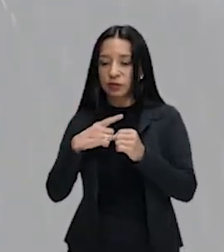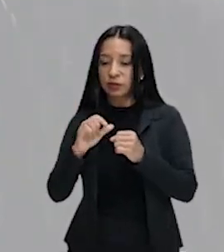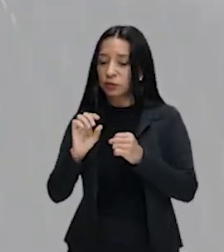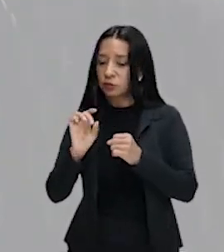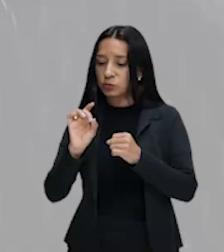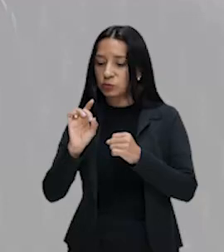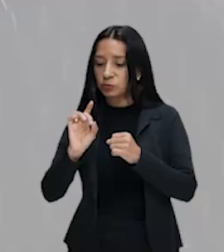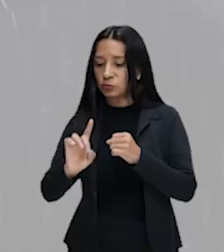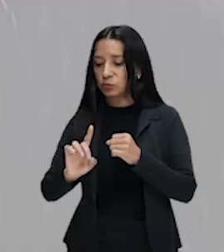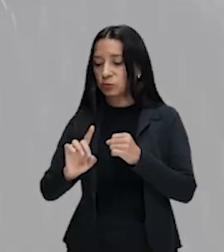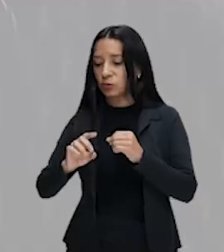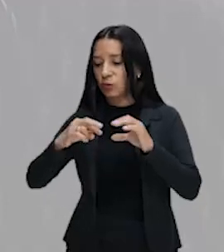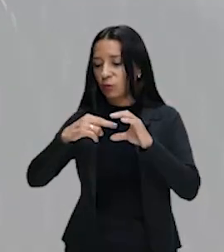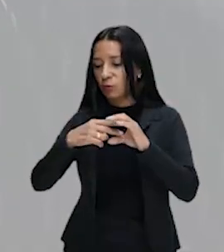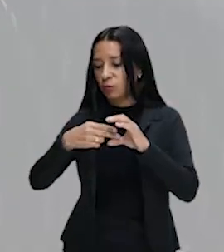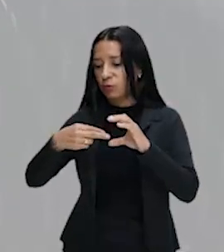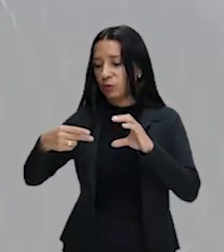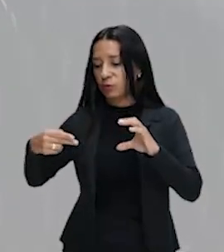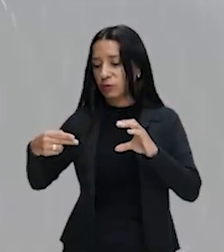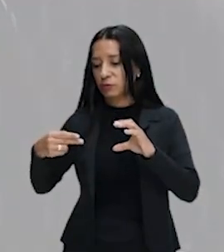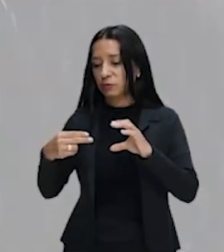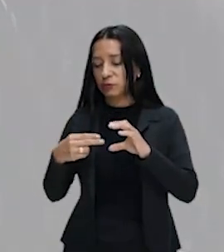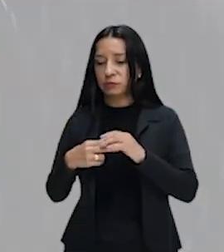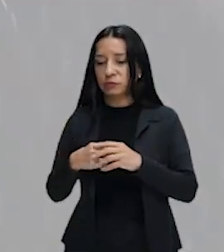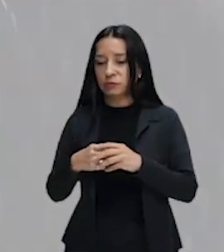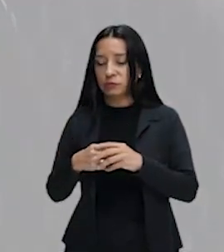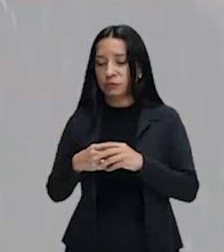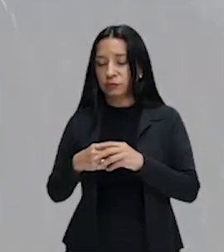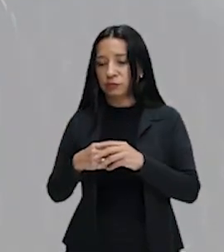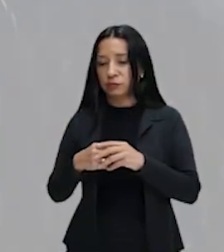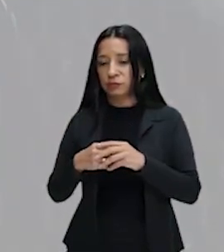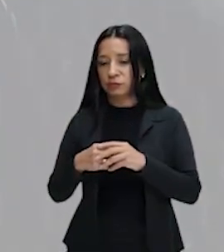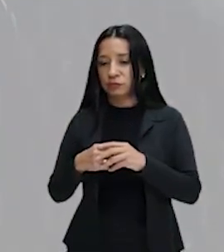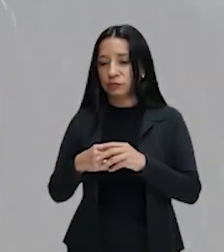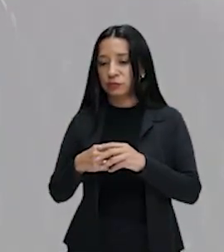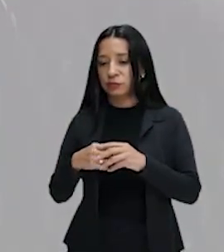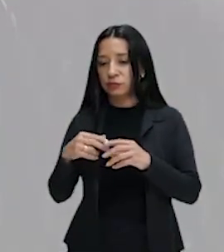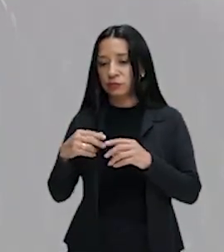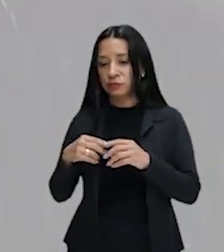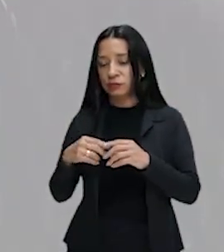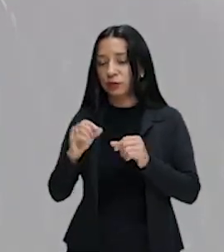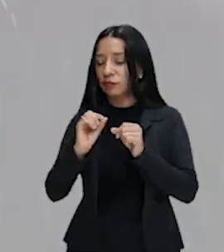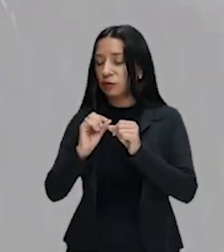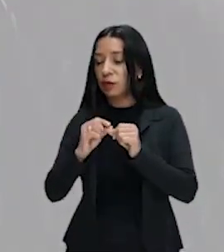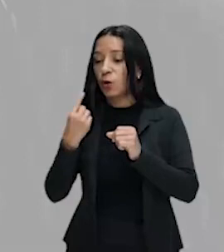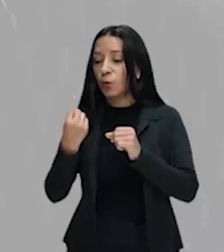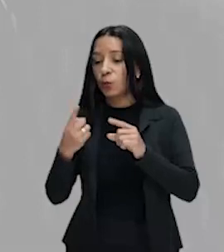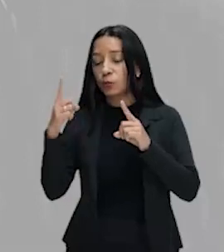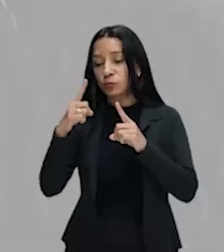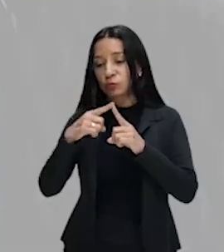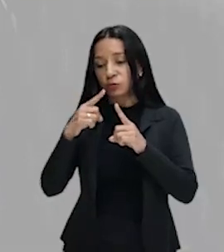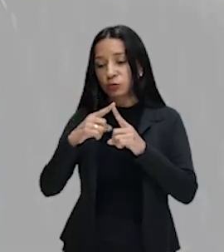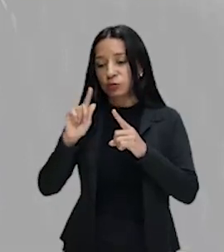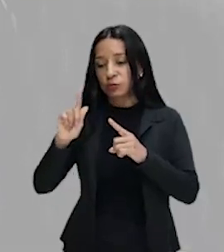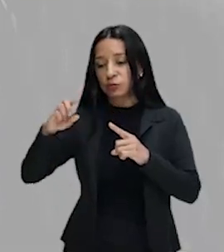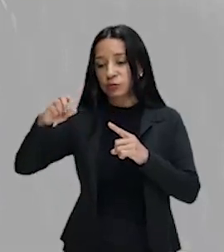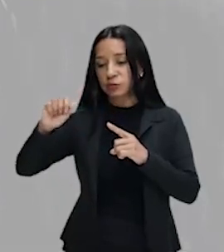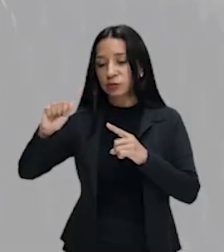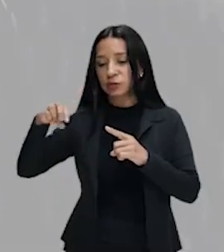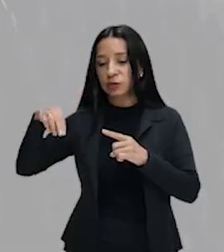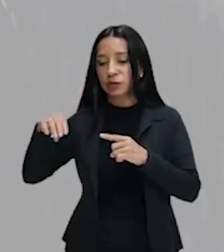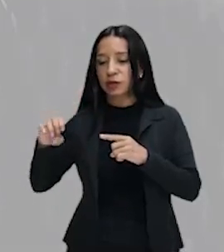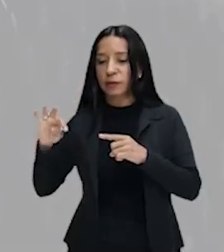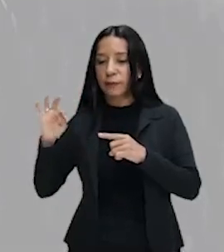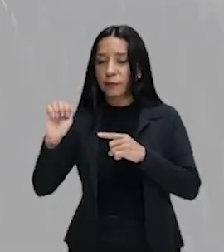recessivos. Então, eu tenho Bzinho, Bzinho. Ele só vai gerar um tipo de gameta, que é o